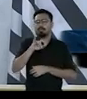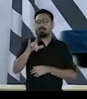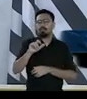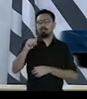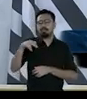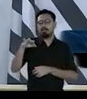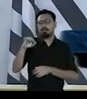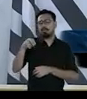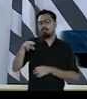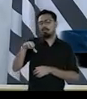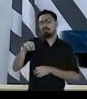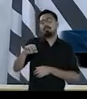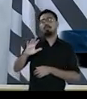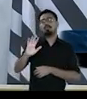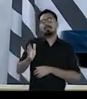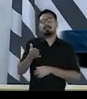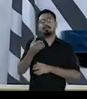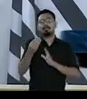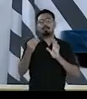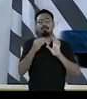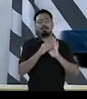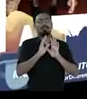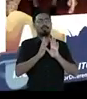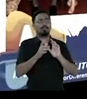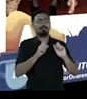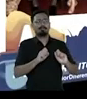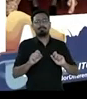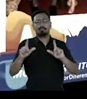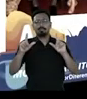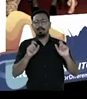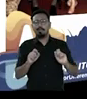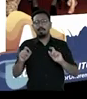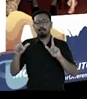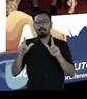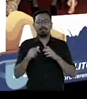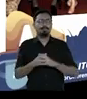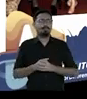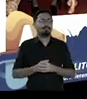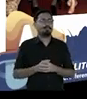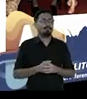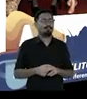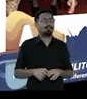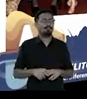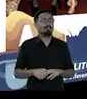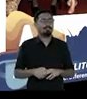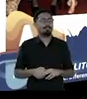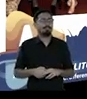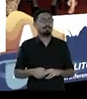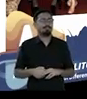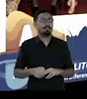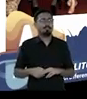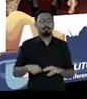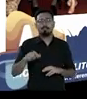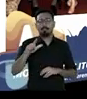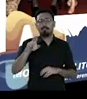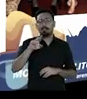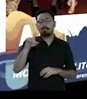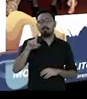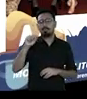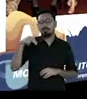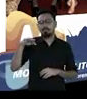gostaria de pedir para a TV Câmara colocar os slides enquanto isso. Luiz Antônio Nares, filho de